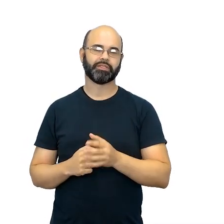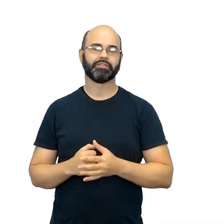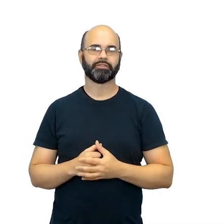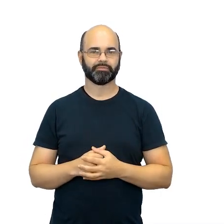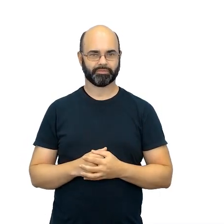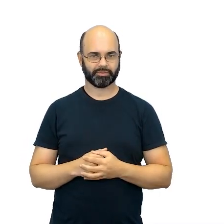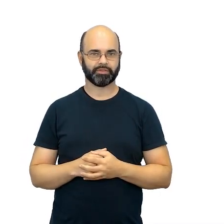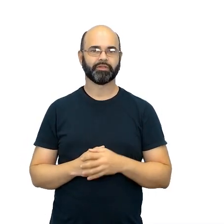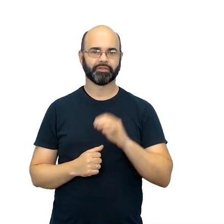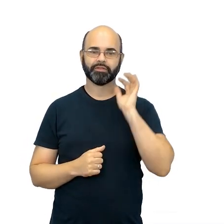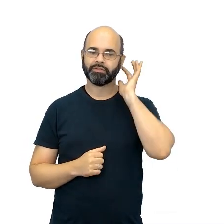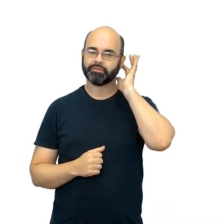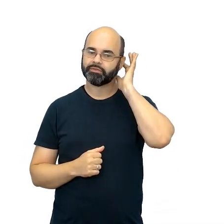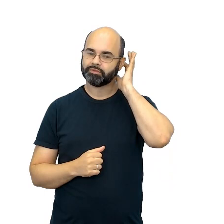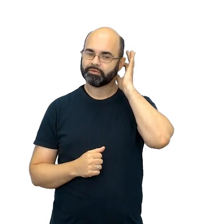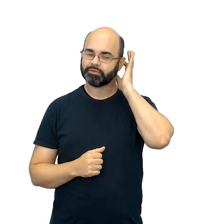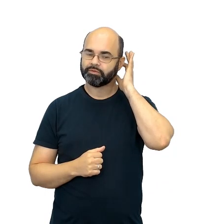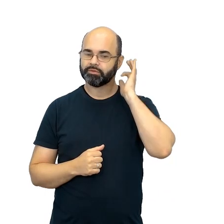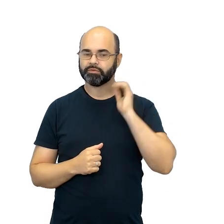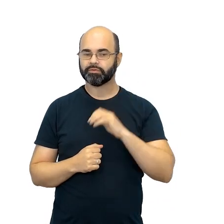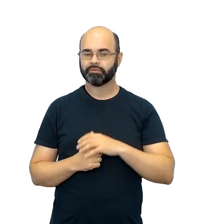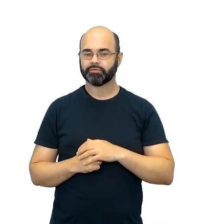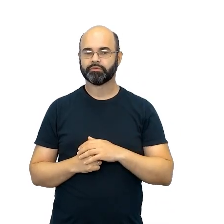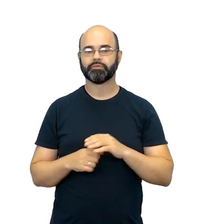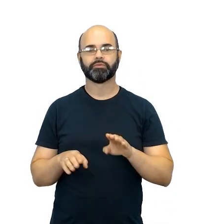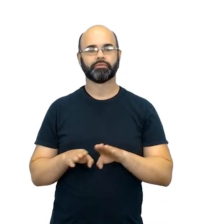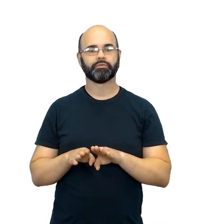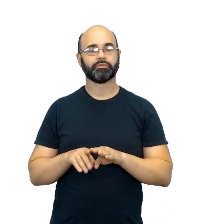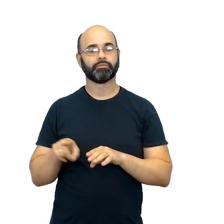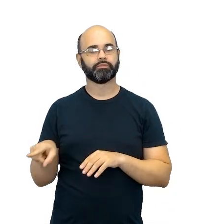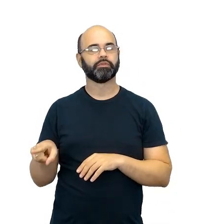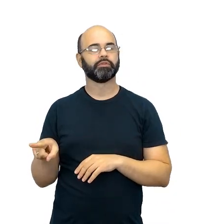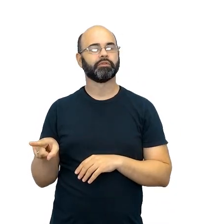realizar um experimento investigativo e também